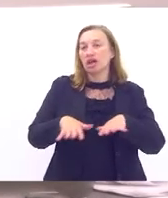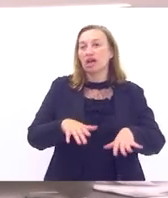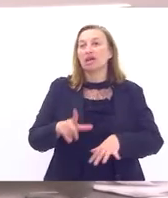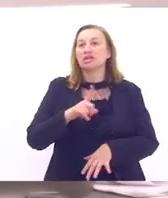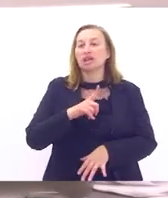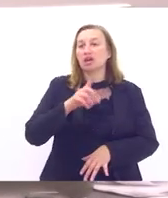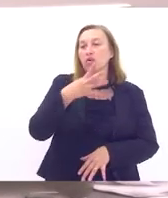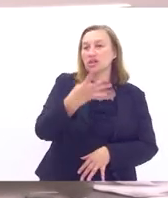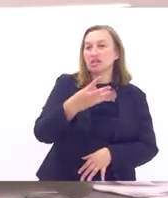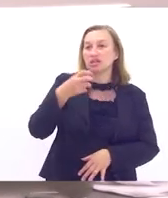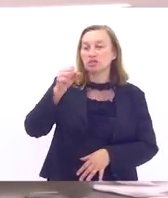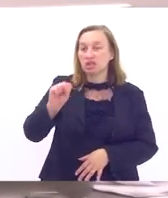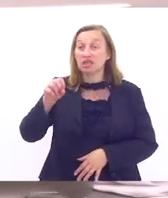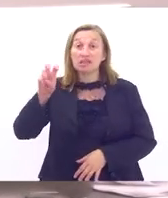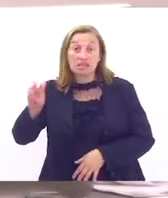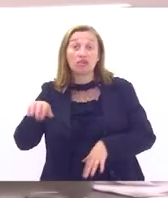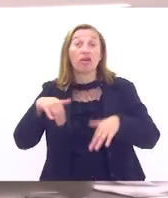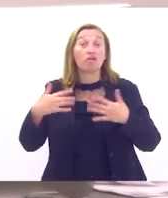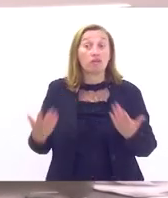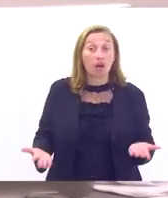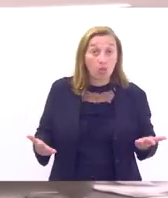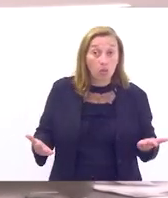de 485. Então,